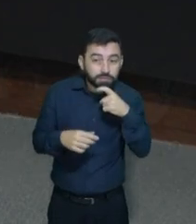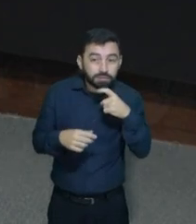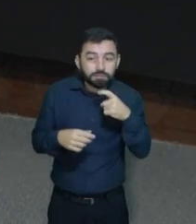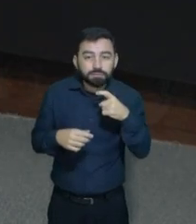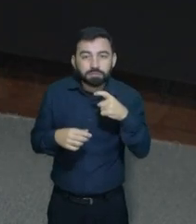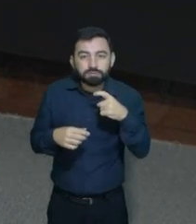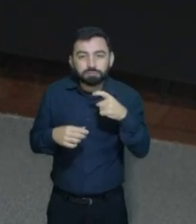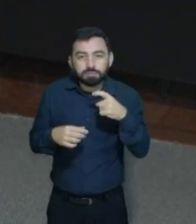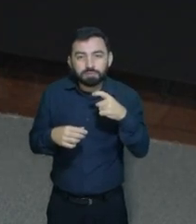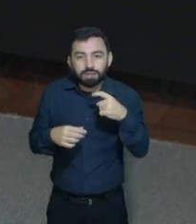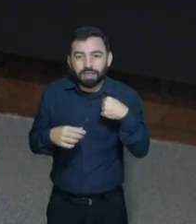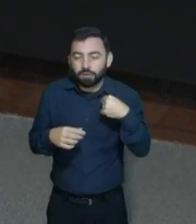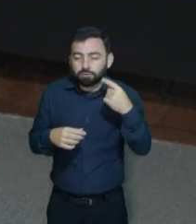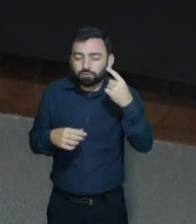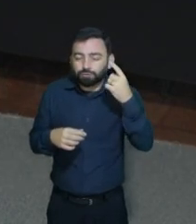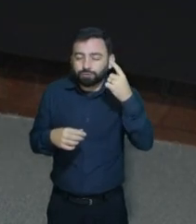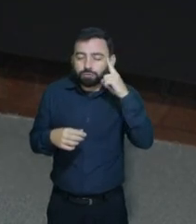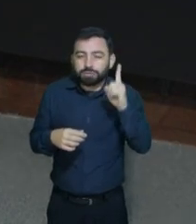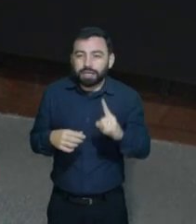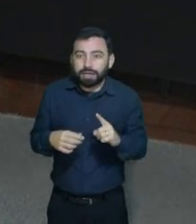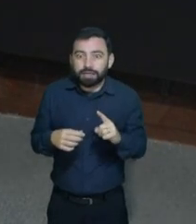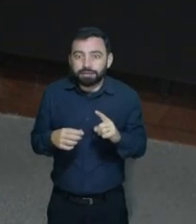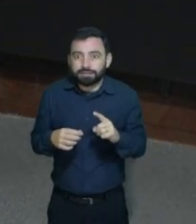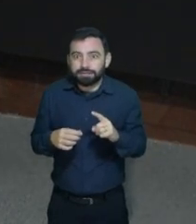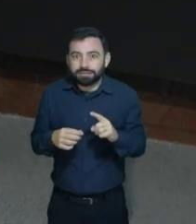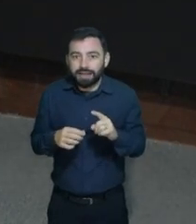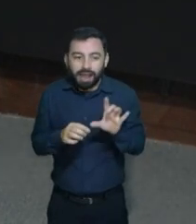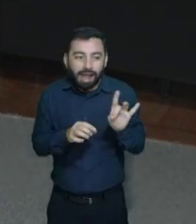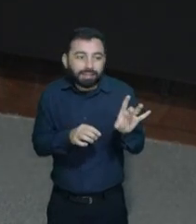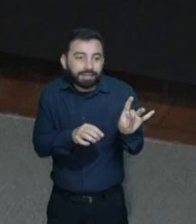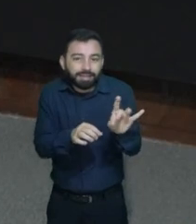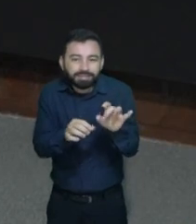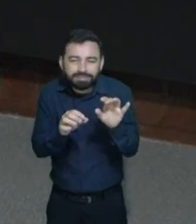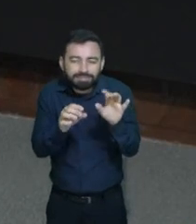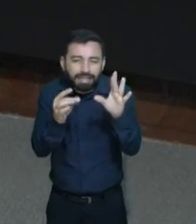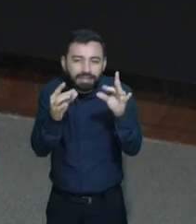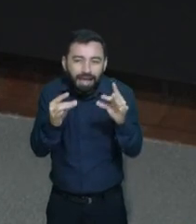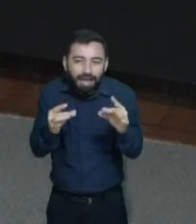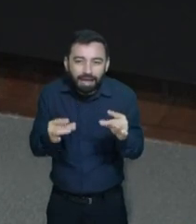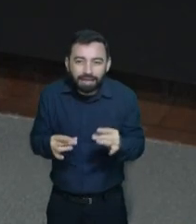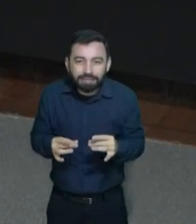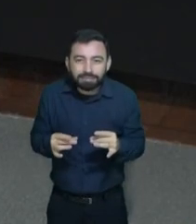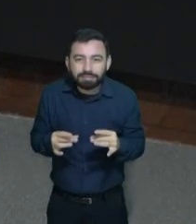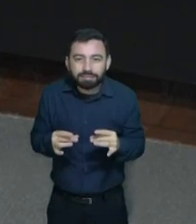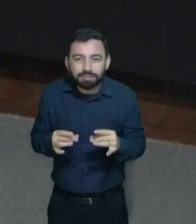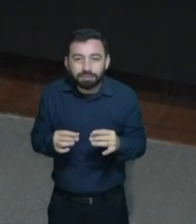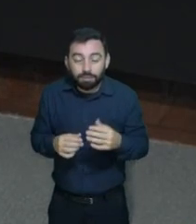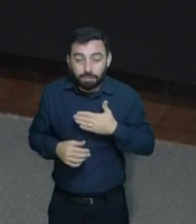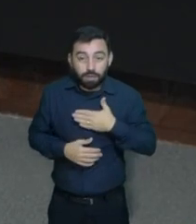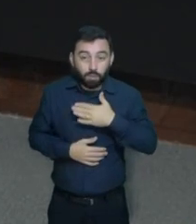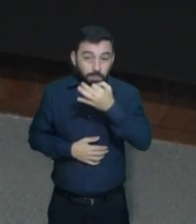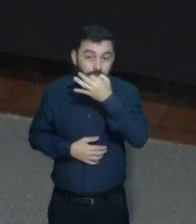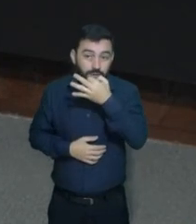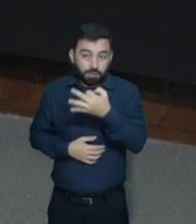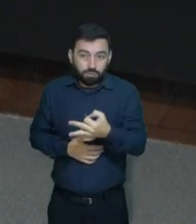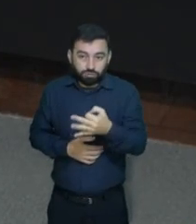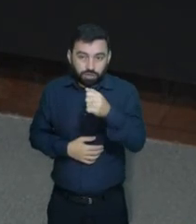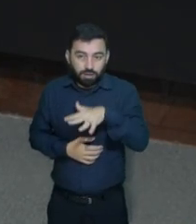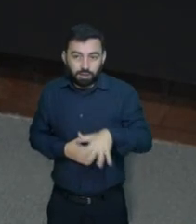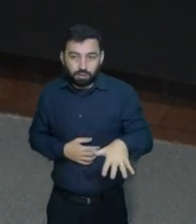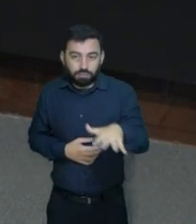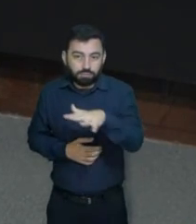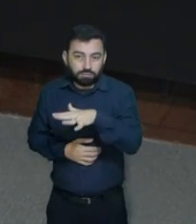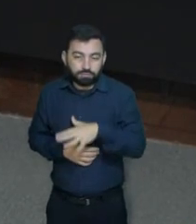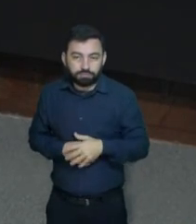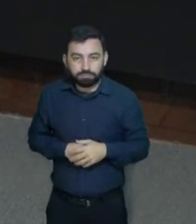Mas não, não, eu não consigo ser uma especialista de todo... eu posso até dar um pouco da minha opinião aqui, geral,